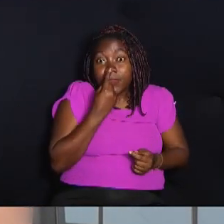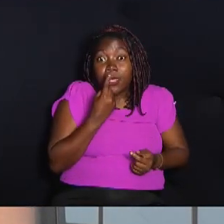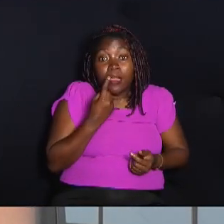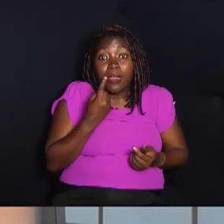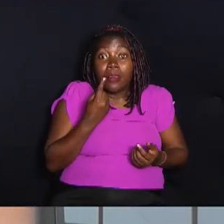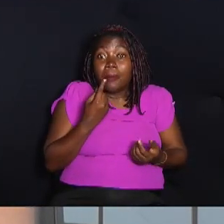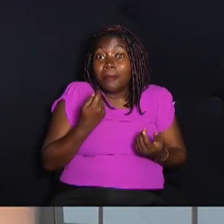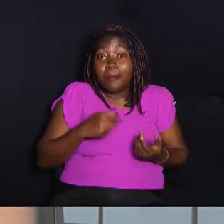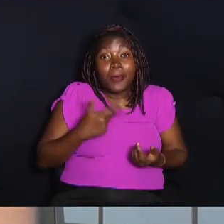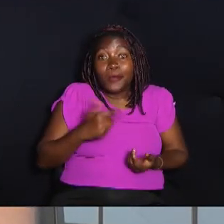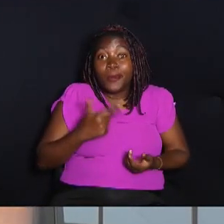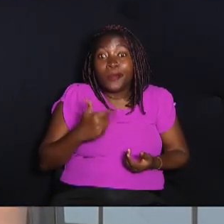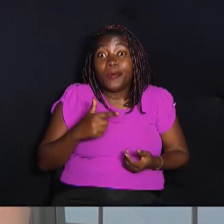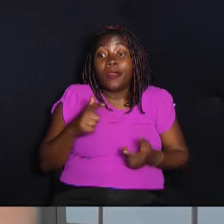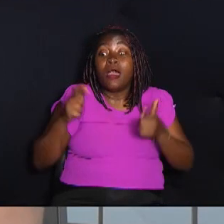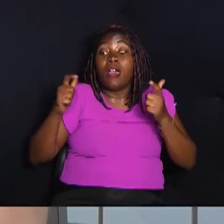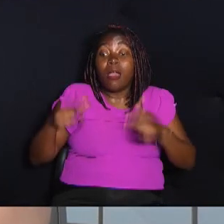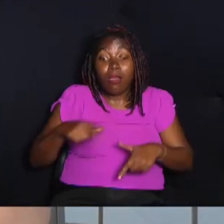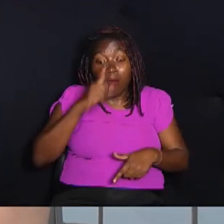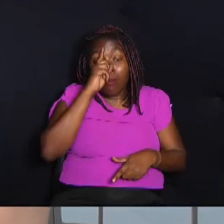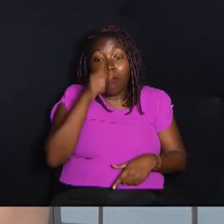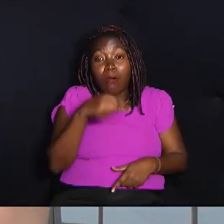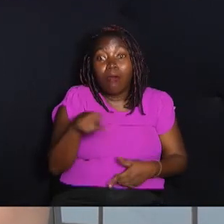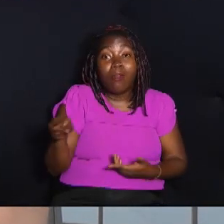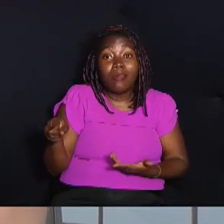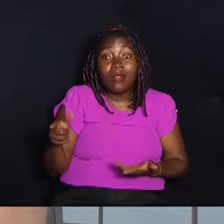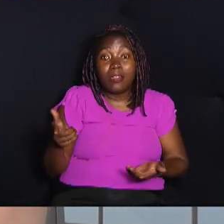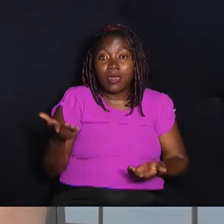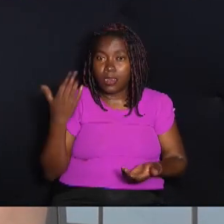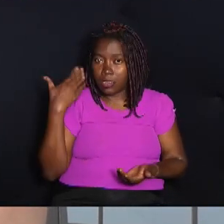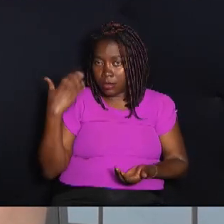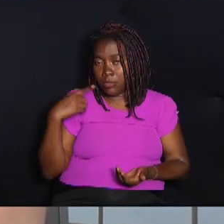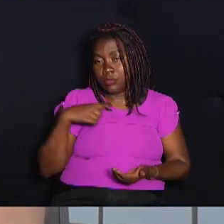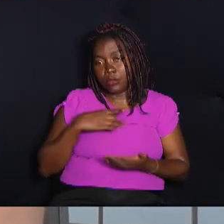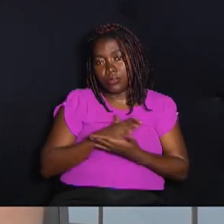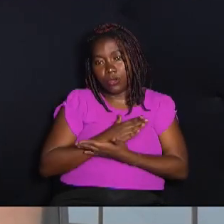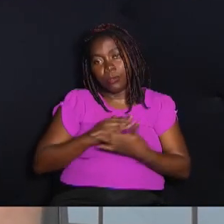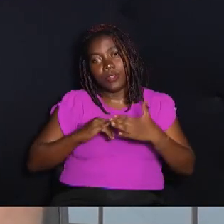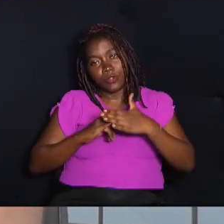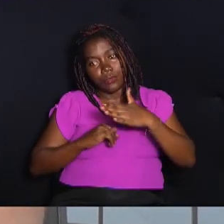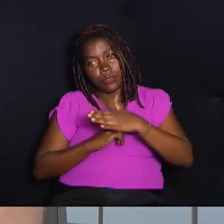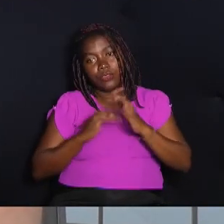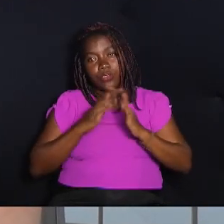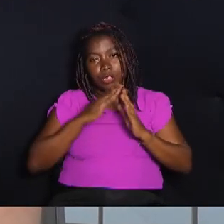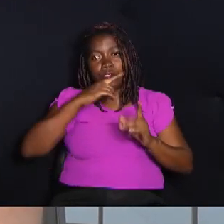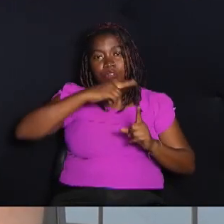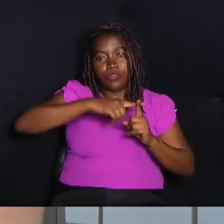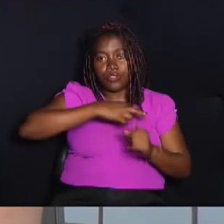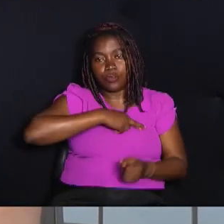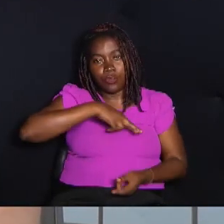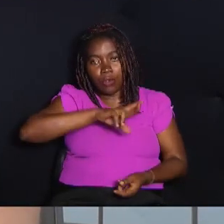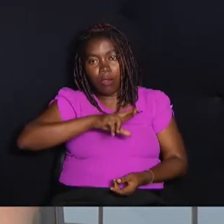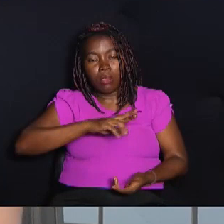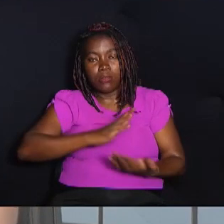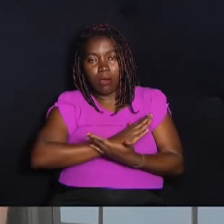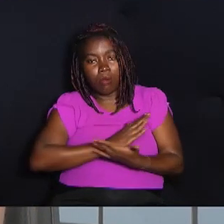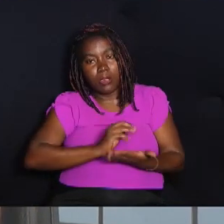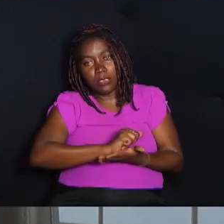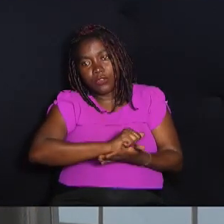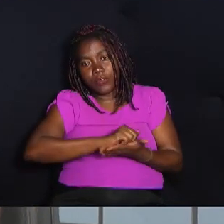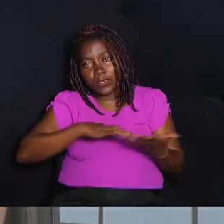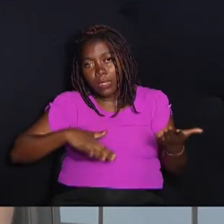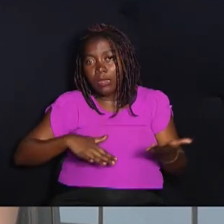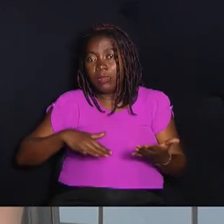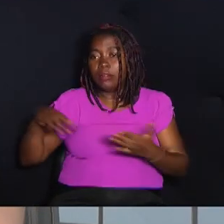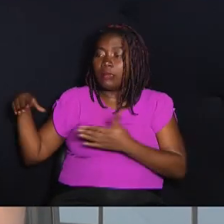tem para onde indicar. Antes você tinha algumas instituições religiosas com algumas atividades que